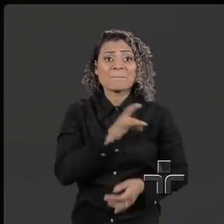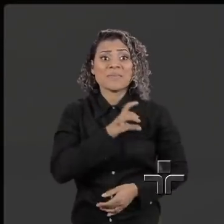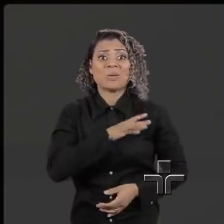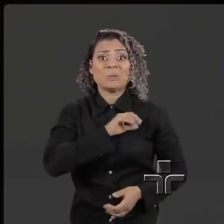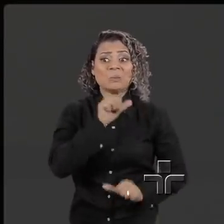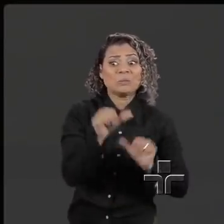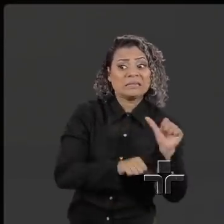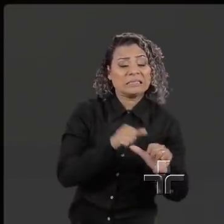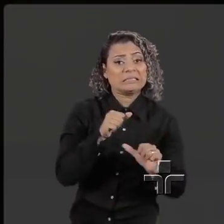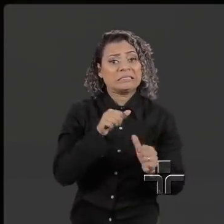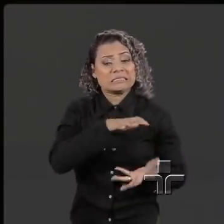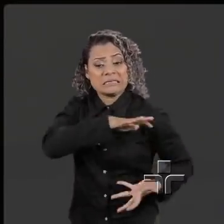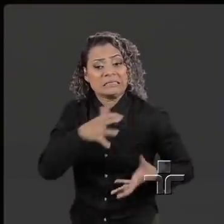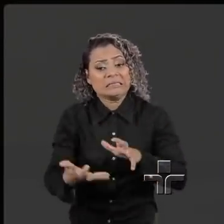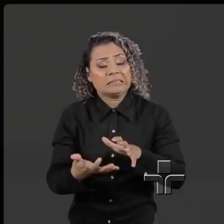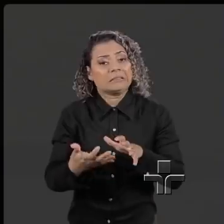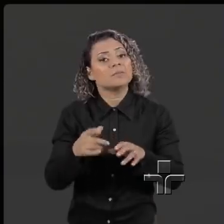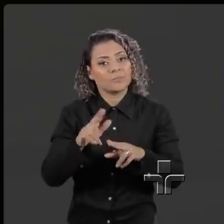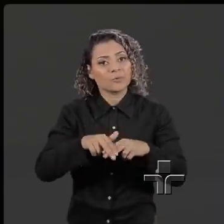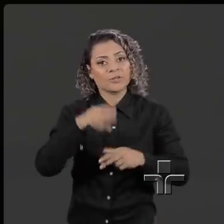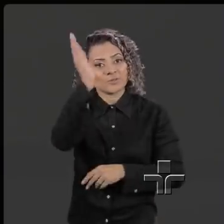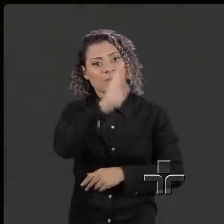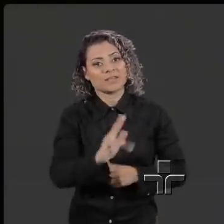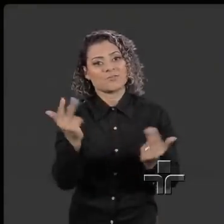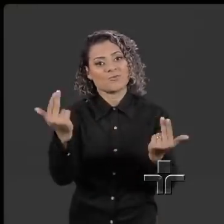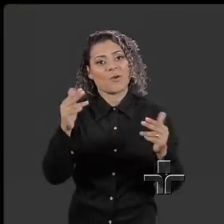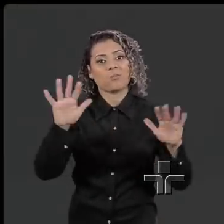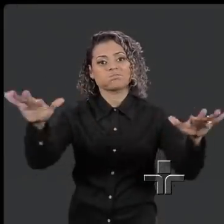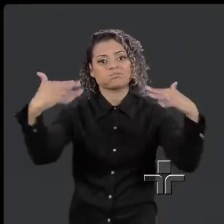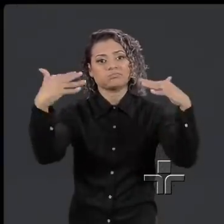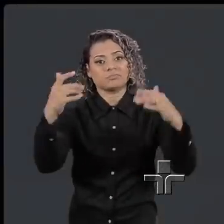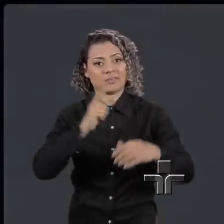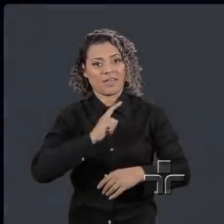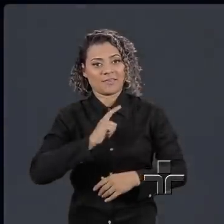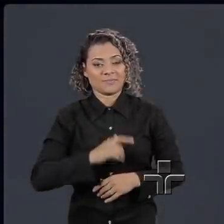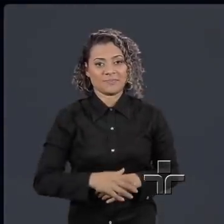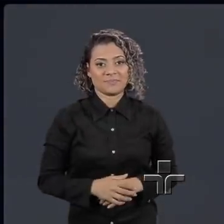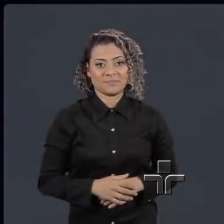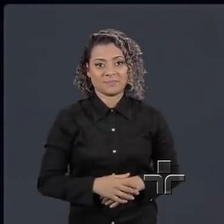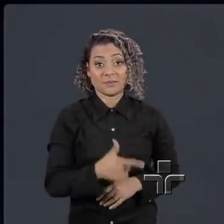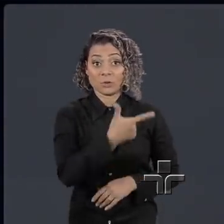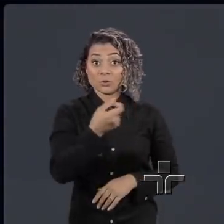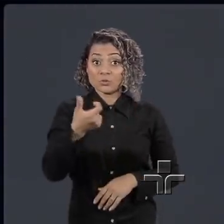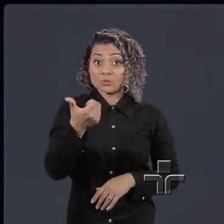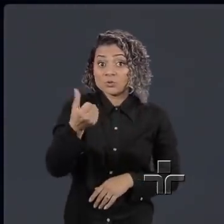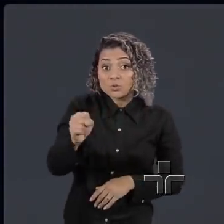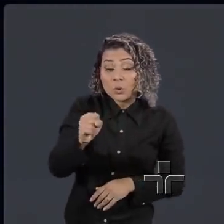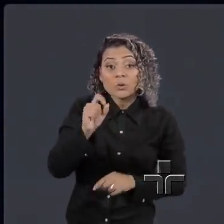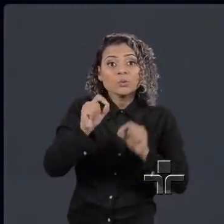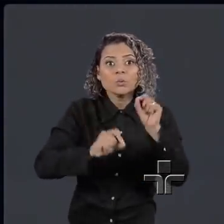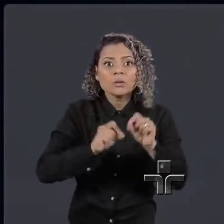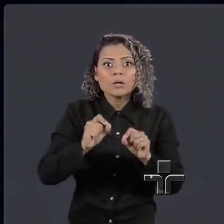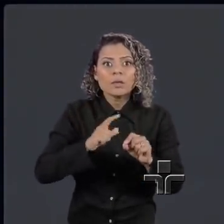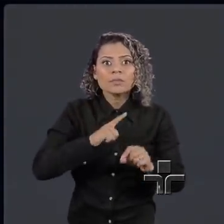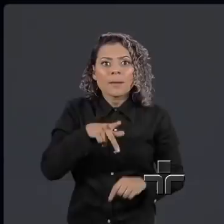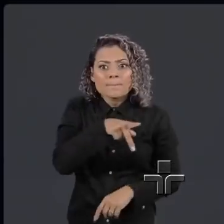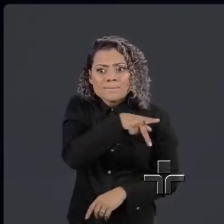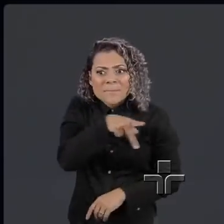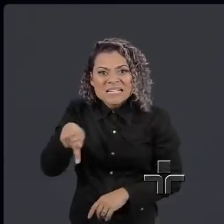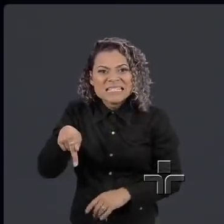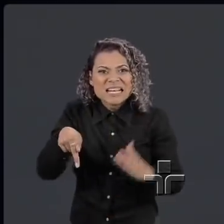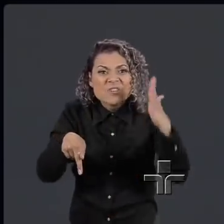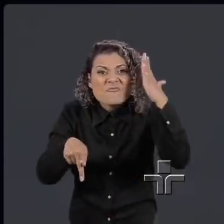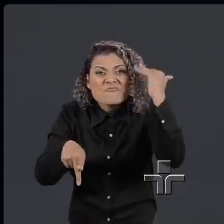de globalização e, portanto, o Brasil está no cenário internacional. 2018 foi o ano em que um dos presidentes